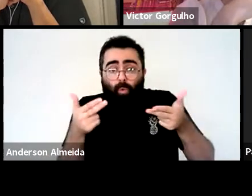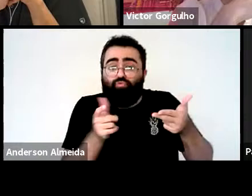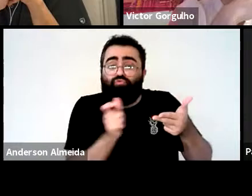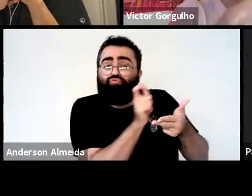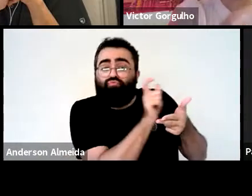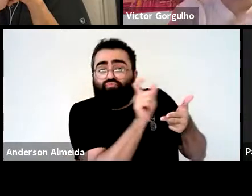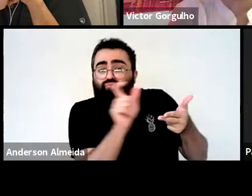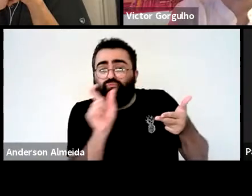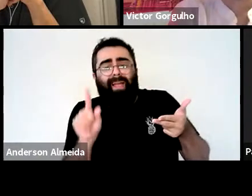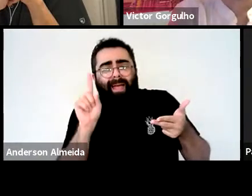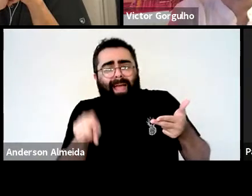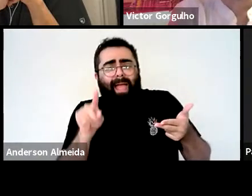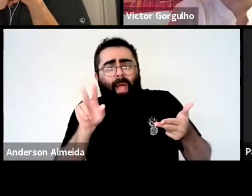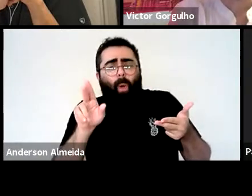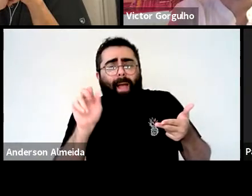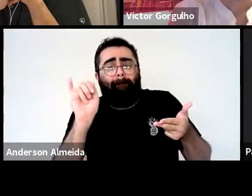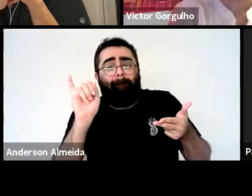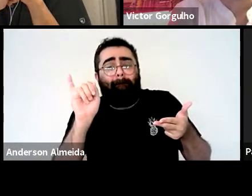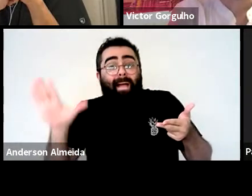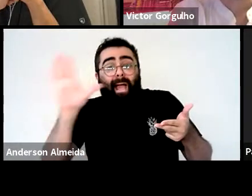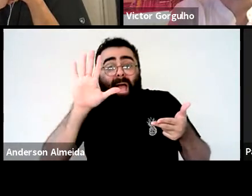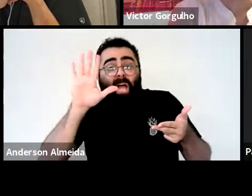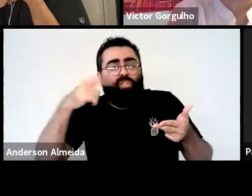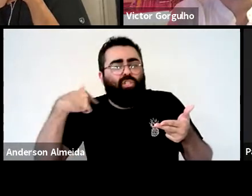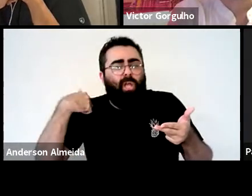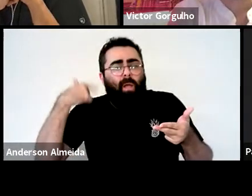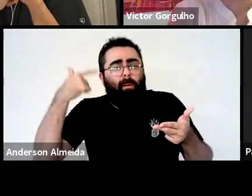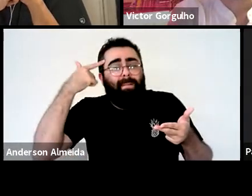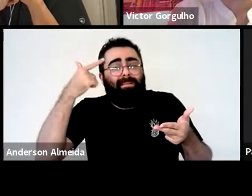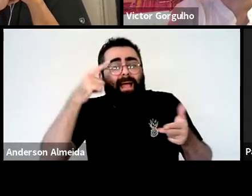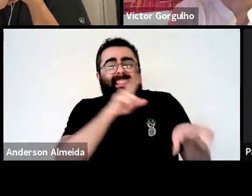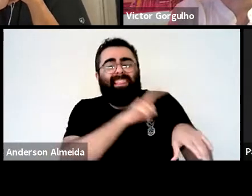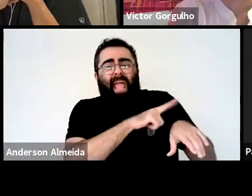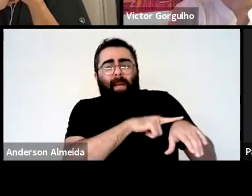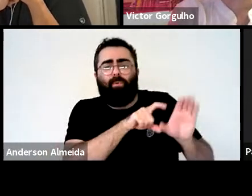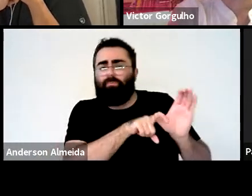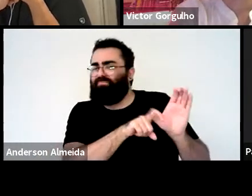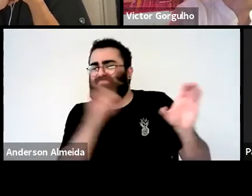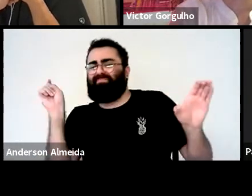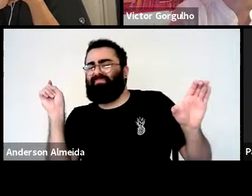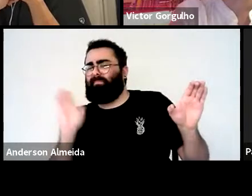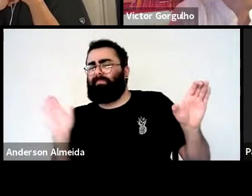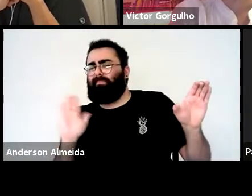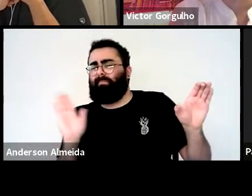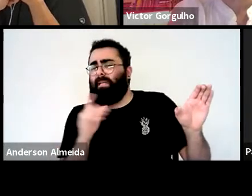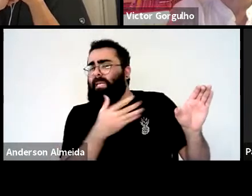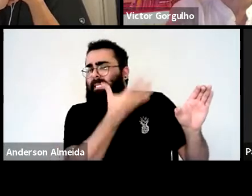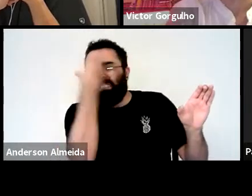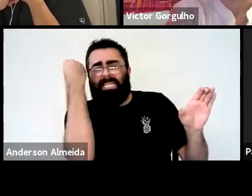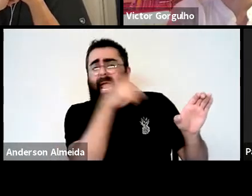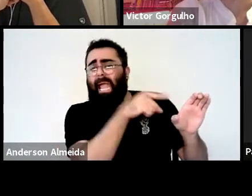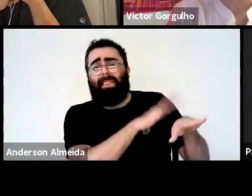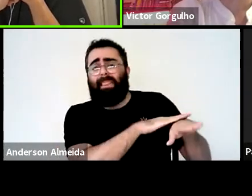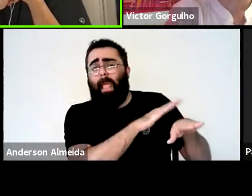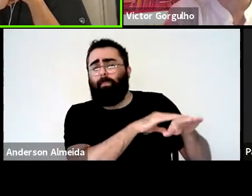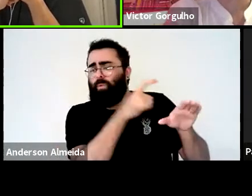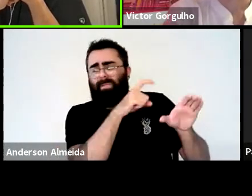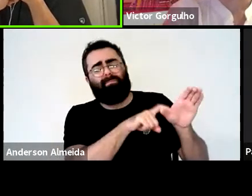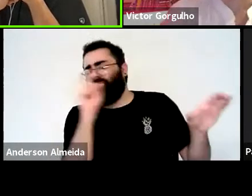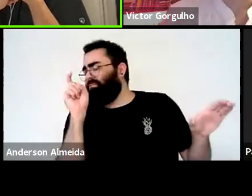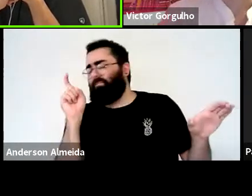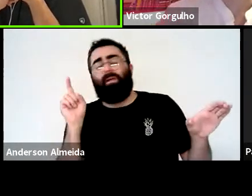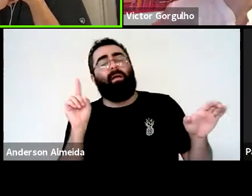uma grande imagem para pensar fora do tempo. Isso que ele vai dizer. Ele vai dizer que na pose ele consegue ver vários tempos acumulados ao mesmo tempo, assim. Ah, que